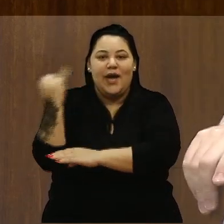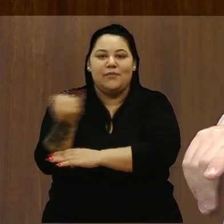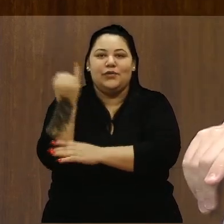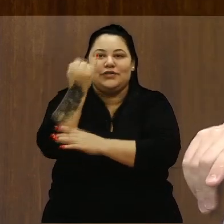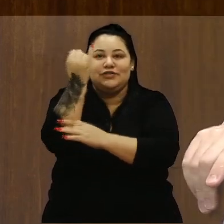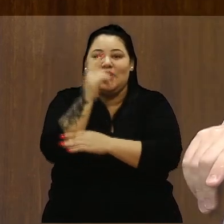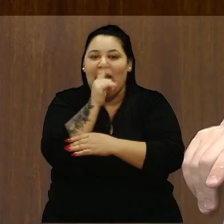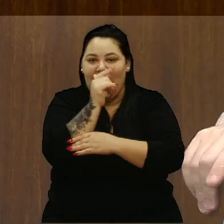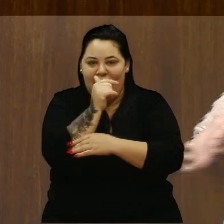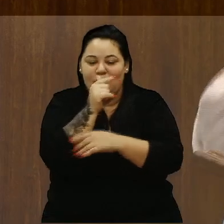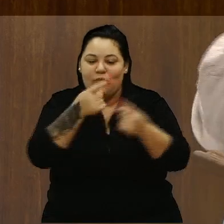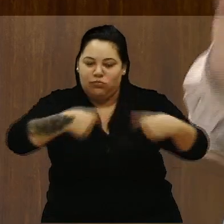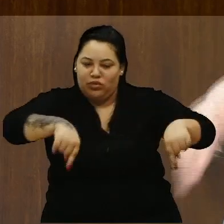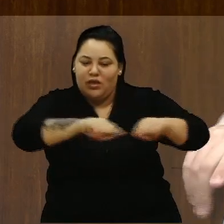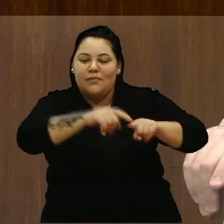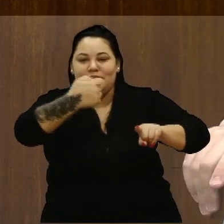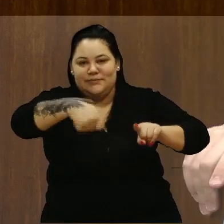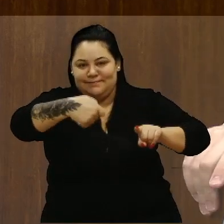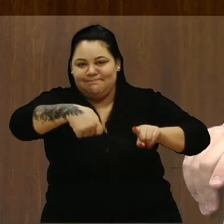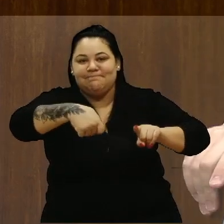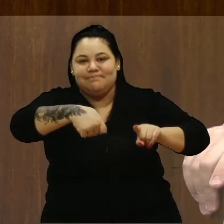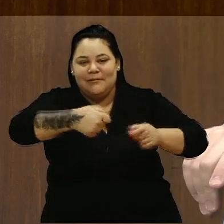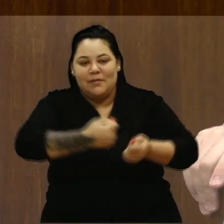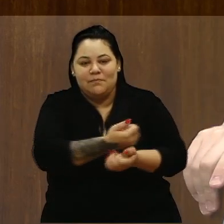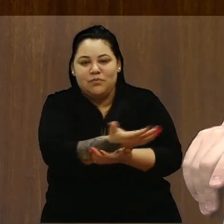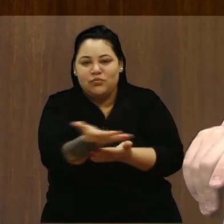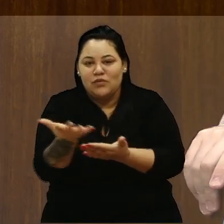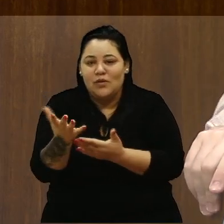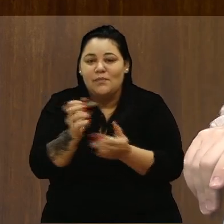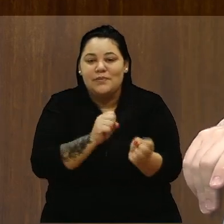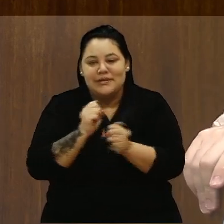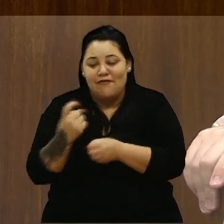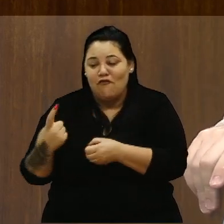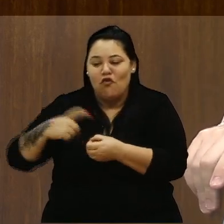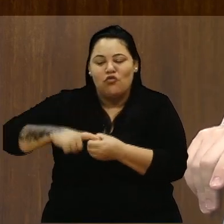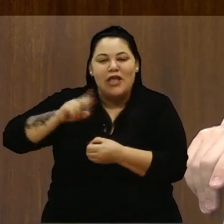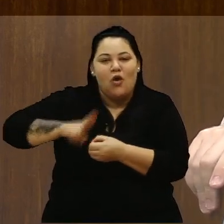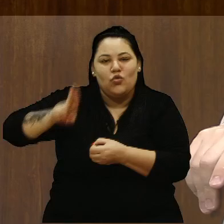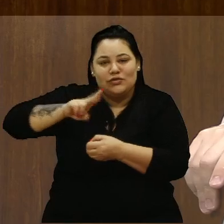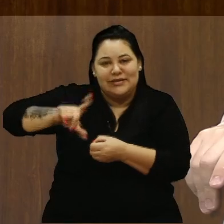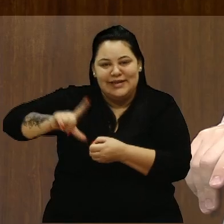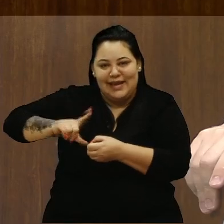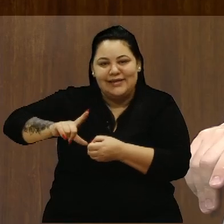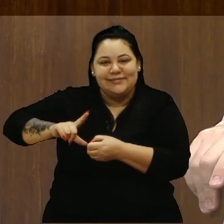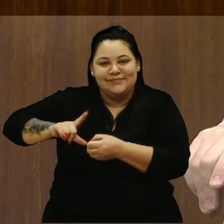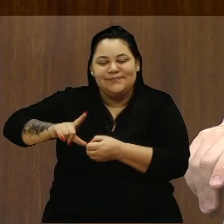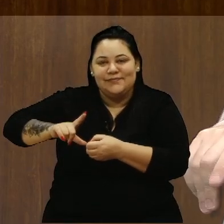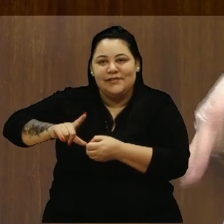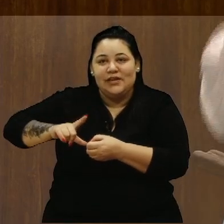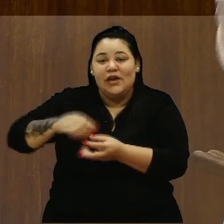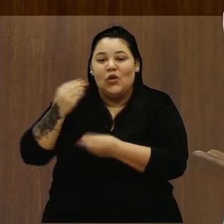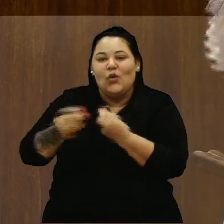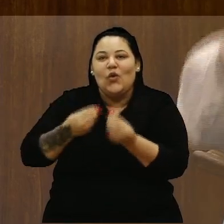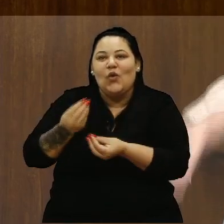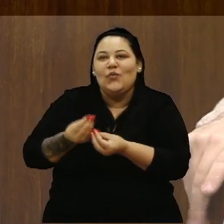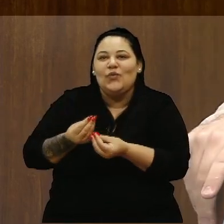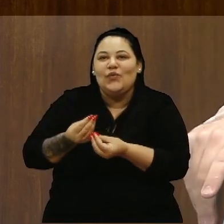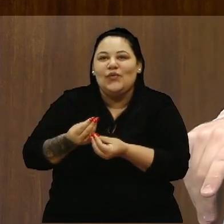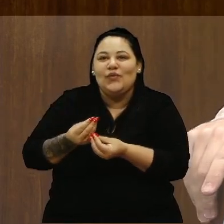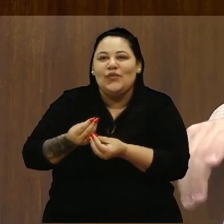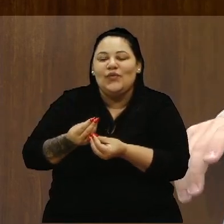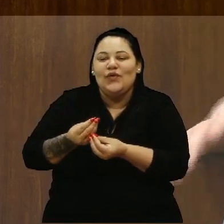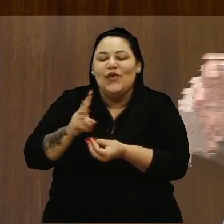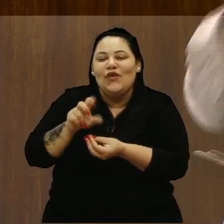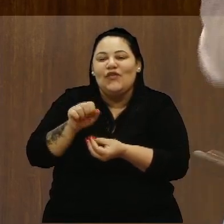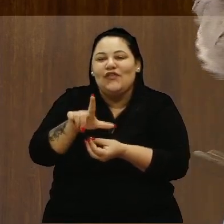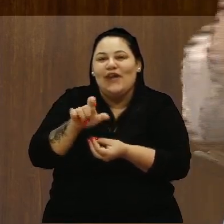levada para o local através dessa represa que deveria voltar a ser utilizada. E mais do que isso, como o Trento é tão diferente da Itália, parece que o Vale Trentino